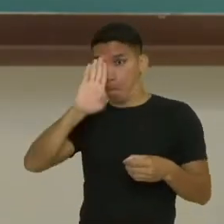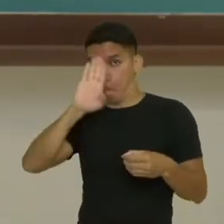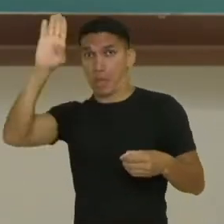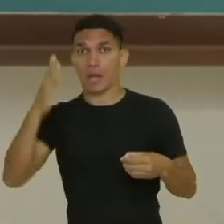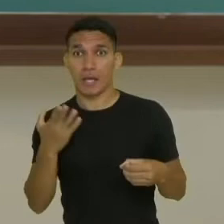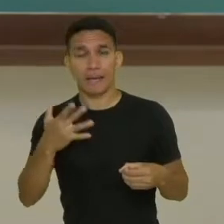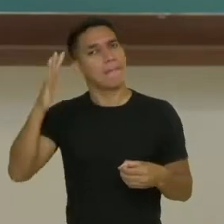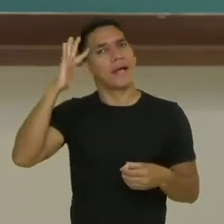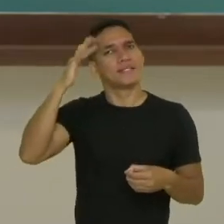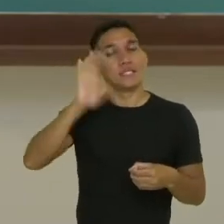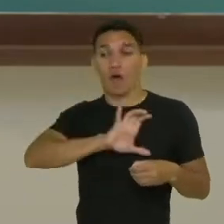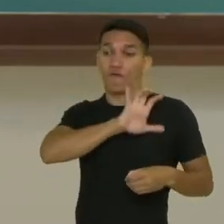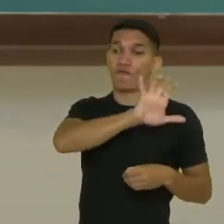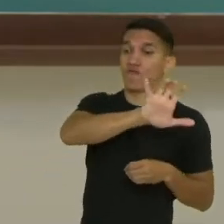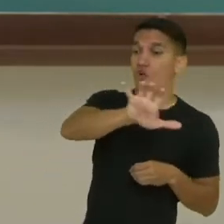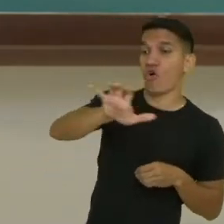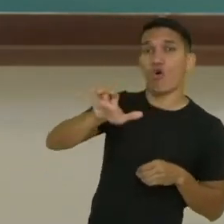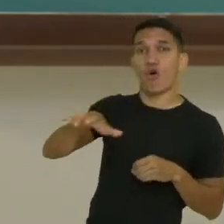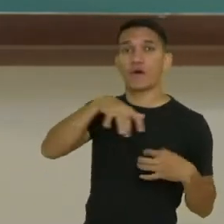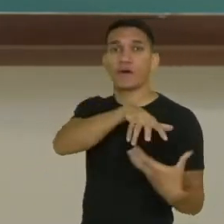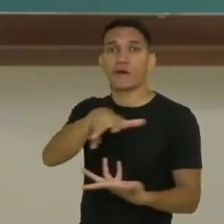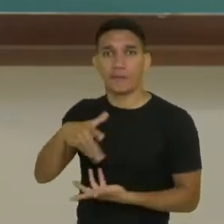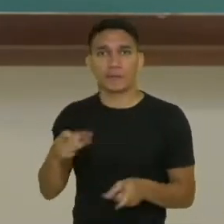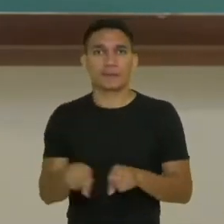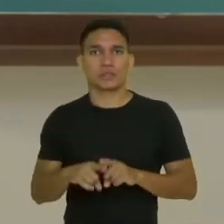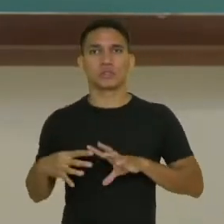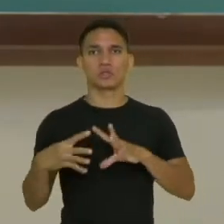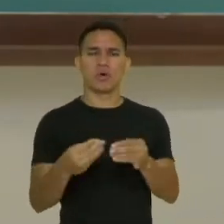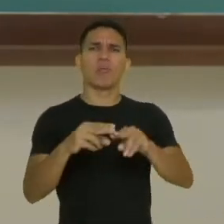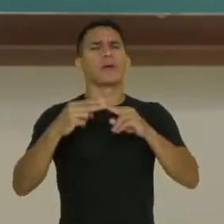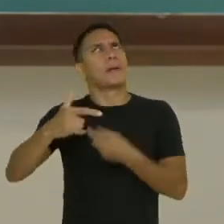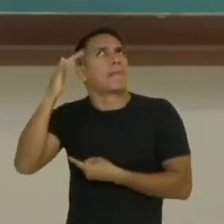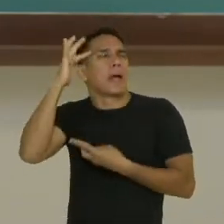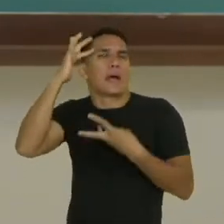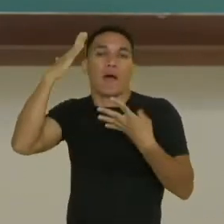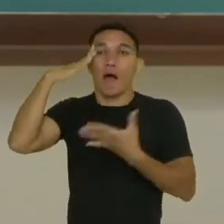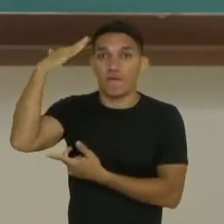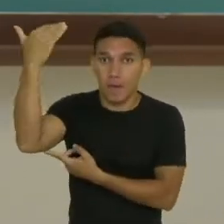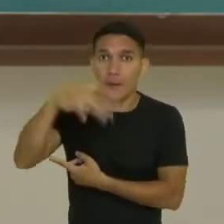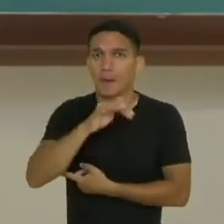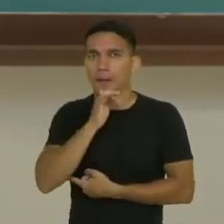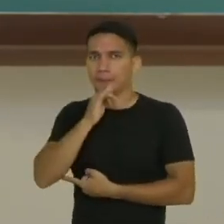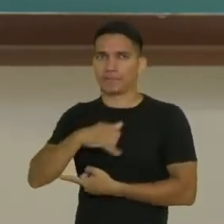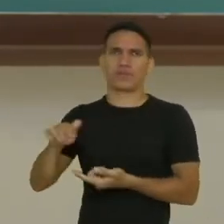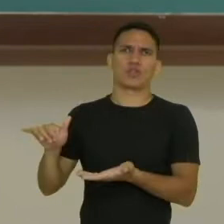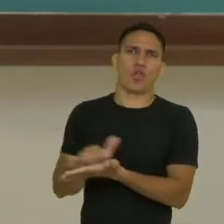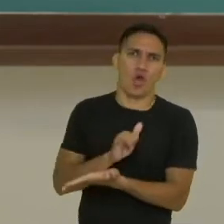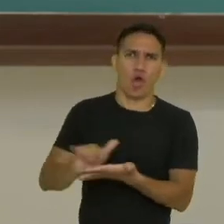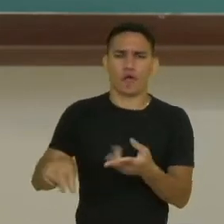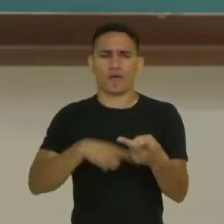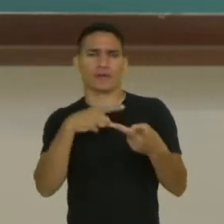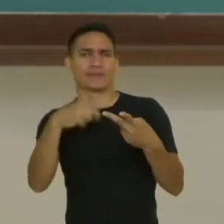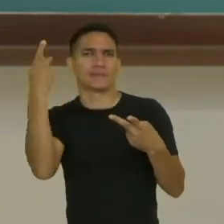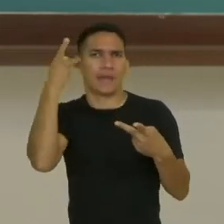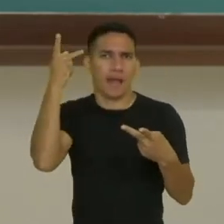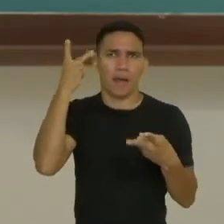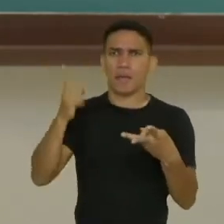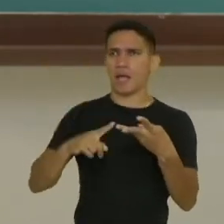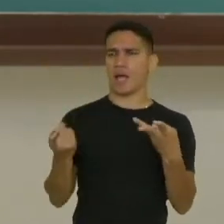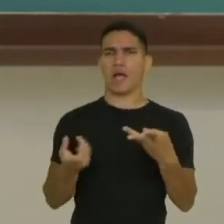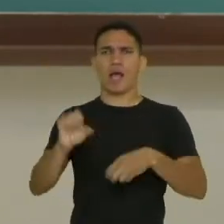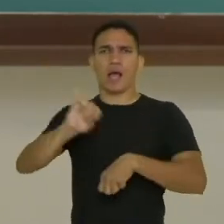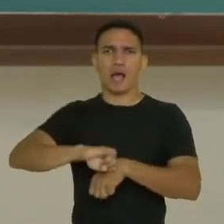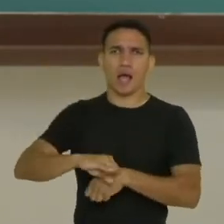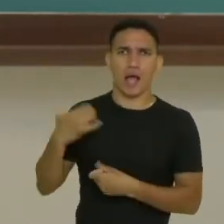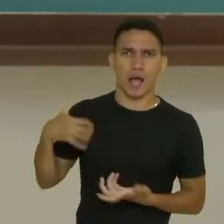o resto do mundo inteiro. E vem na cabeça logo aquelas cidades muito famosas do mundo. Nova York, São Paulo, Buenos